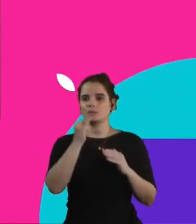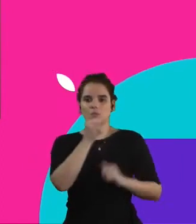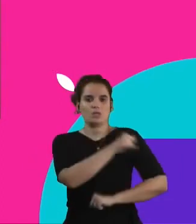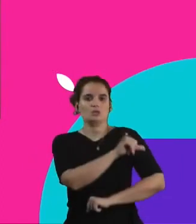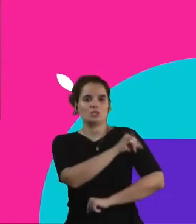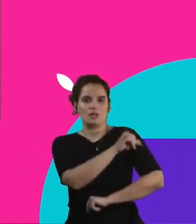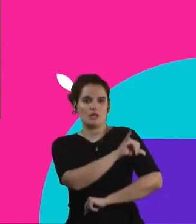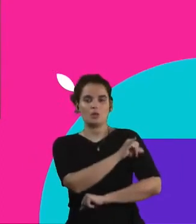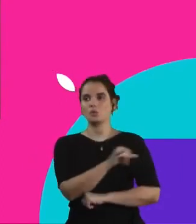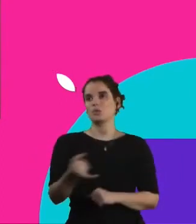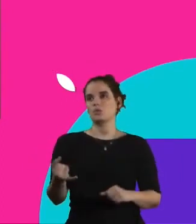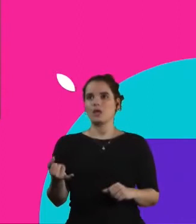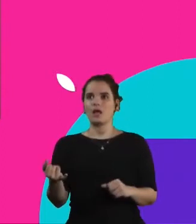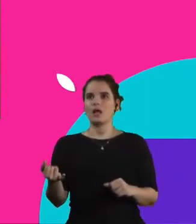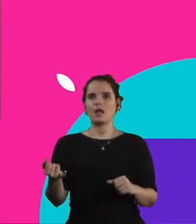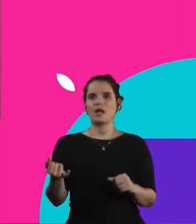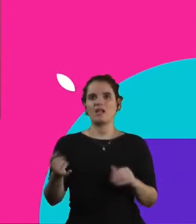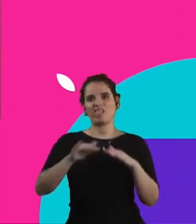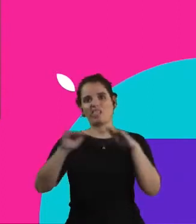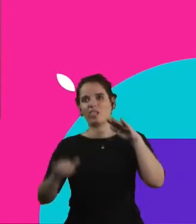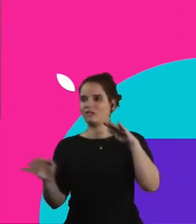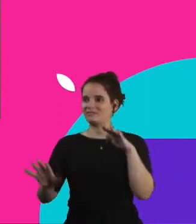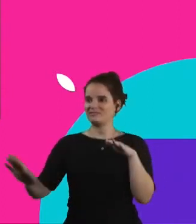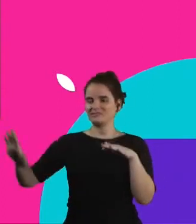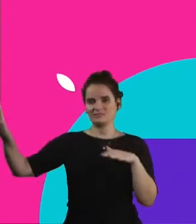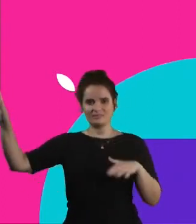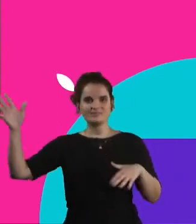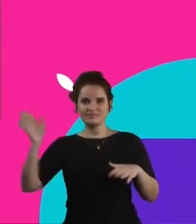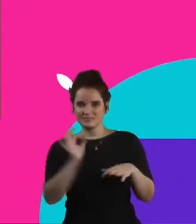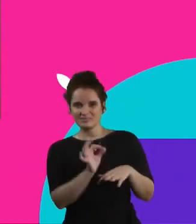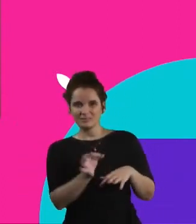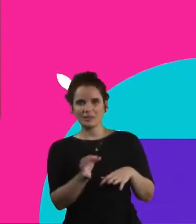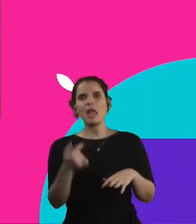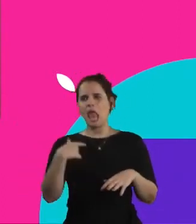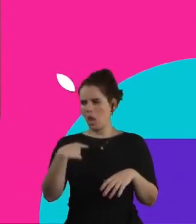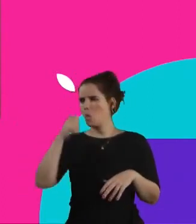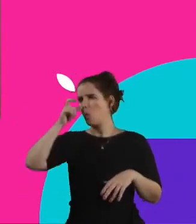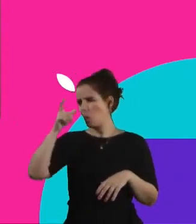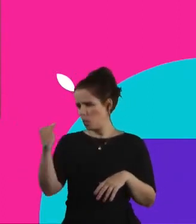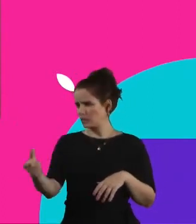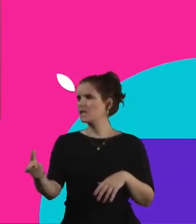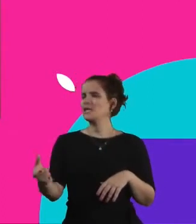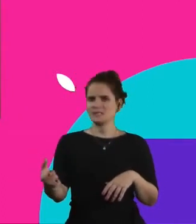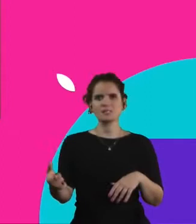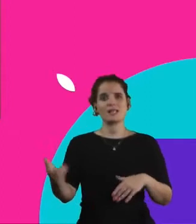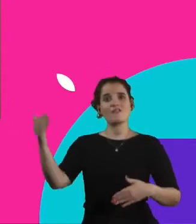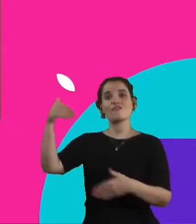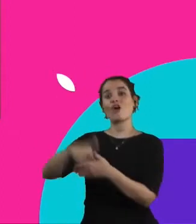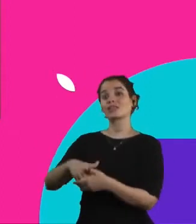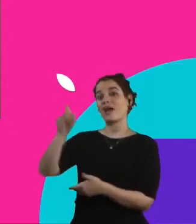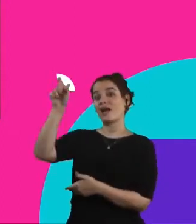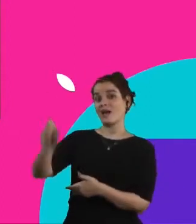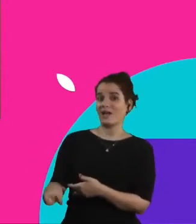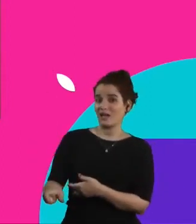de Janeiro, que ele mora na Baixada Fluminense, e ele tem o mesmo interesse de eleger determinado